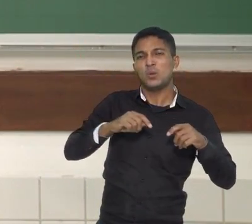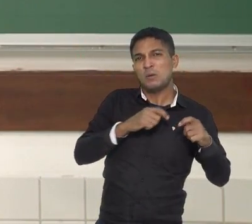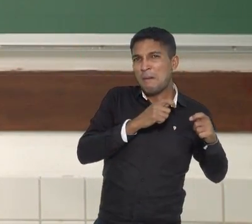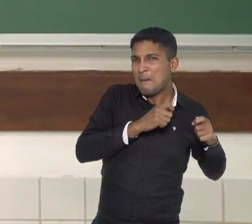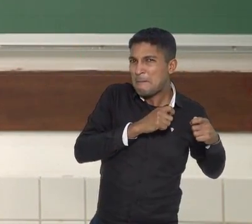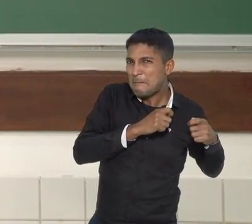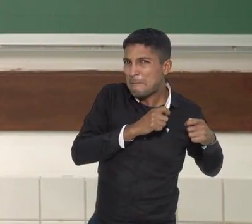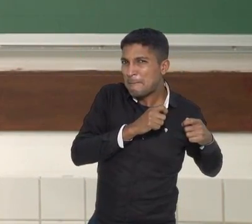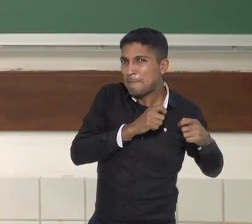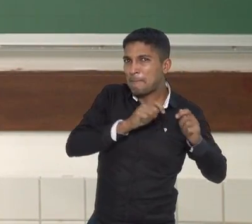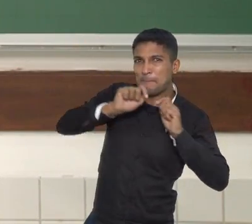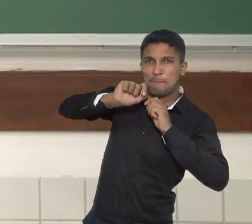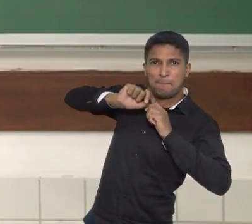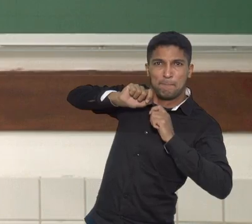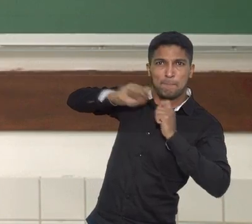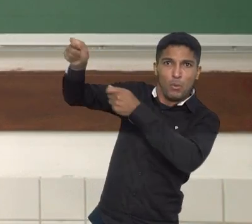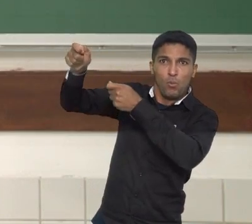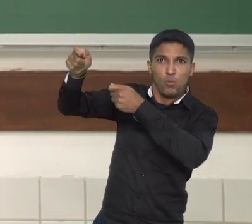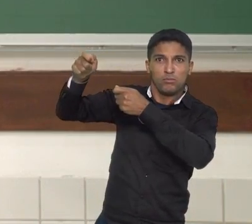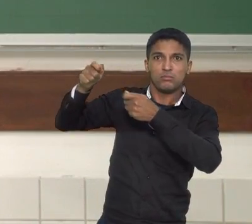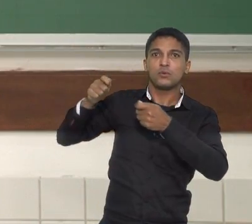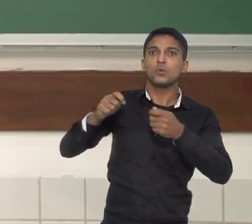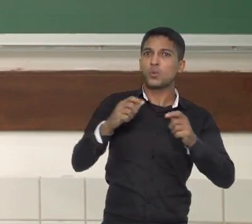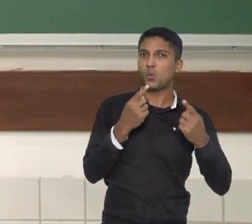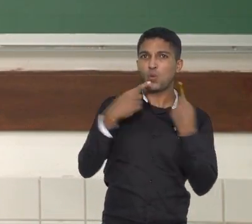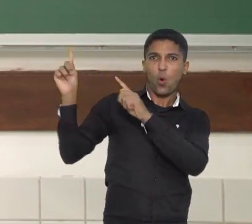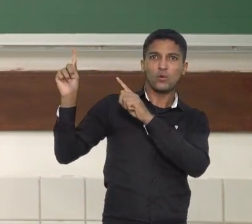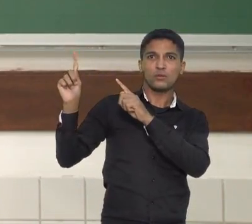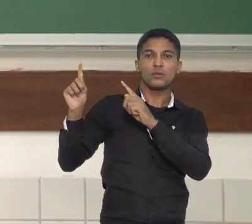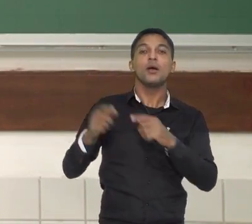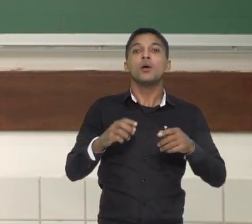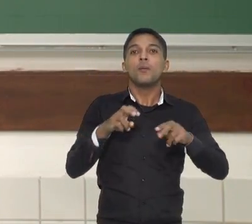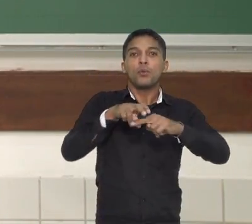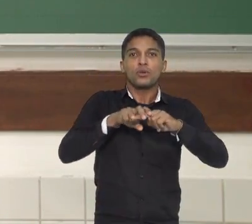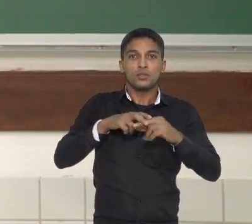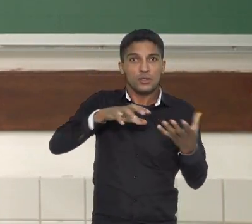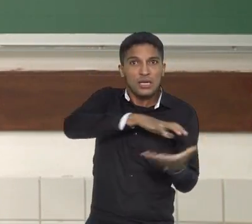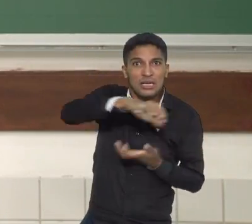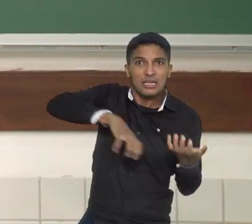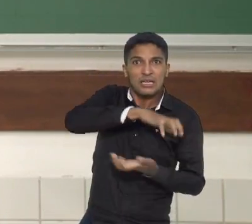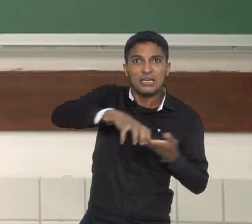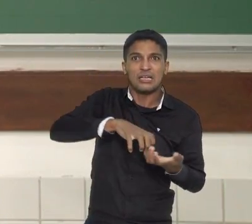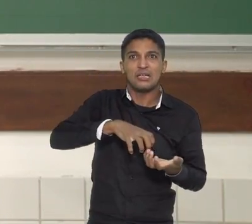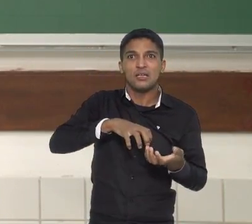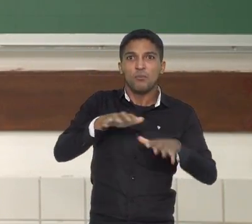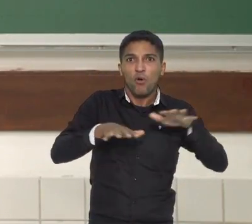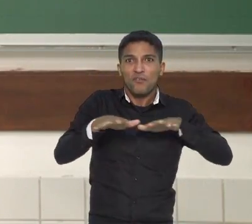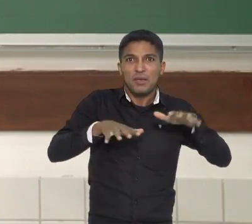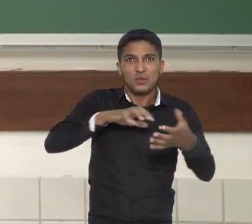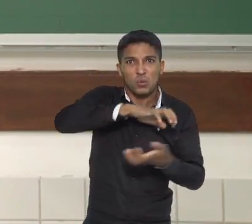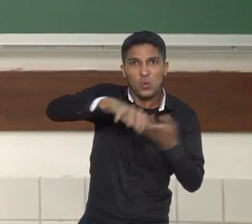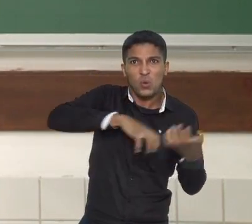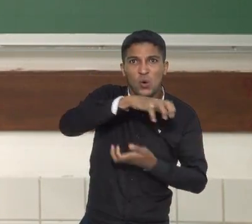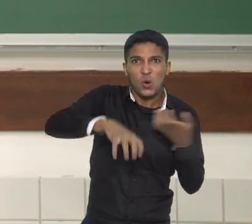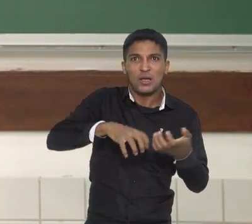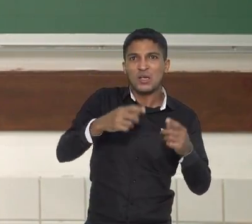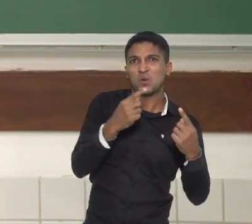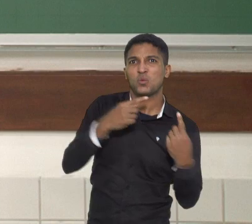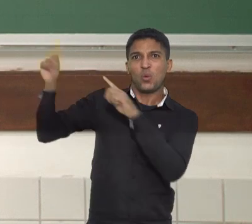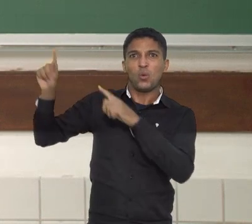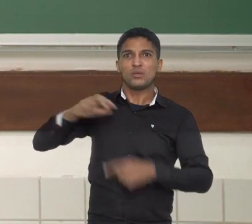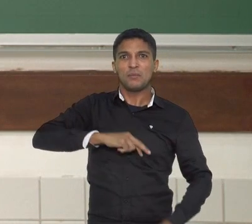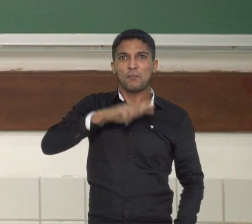Conjuração Baiana vai mostrar isso, vai mostrar essa presença afrodescendente em um movimento contra Portugal. Vamos em